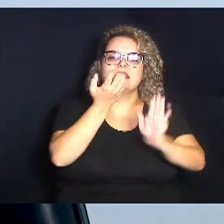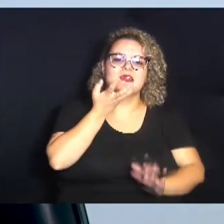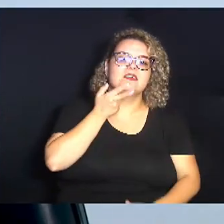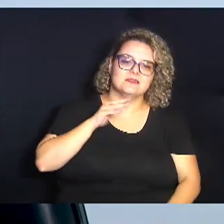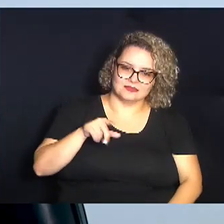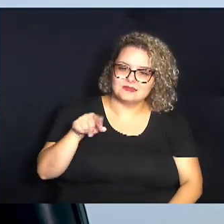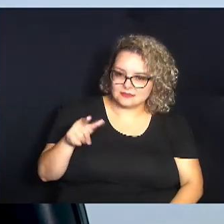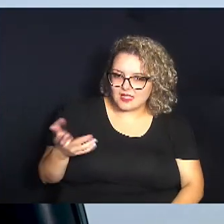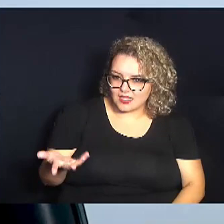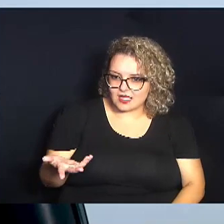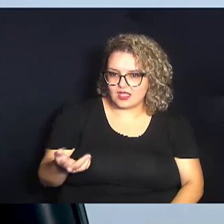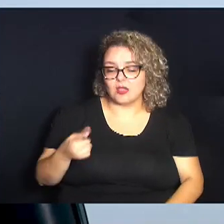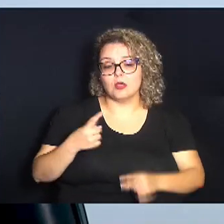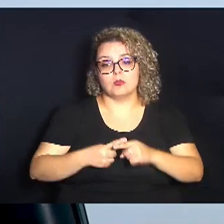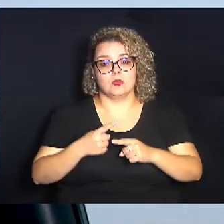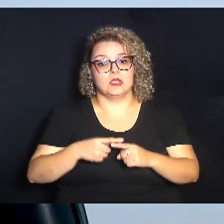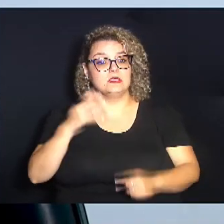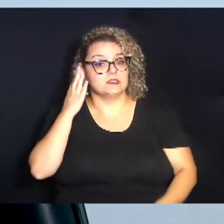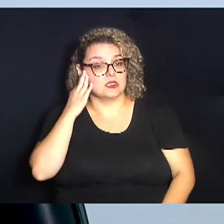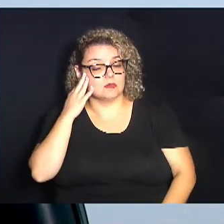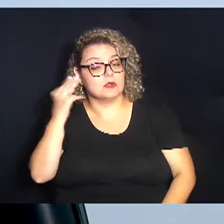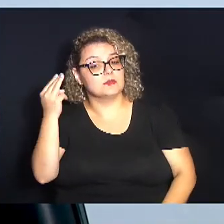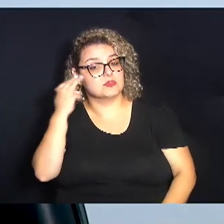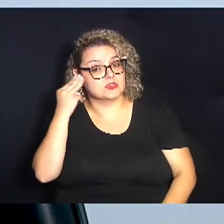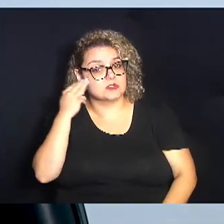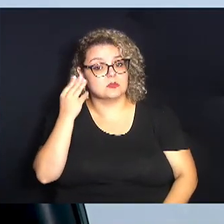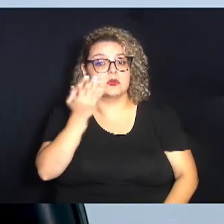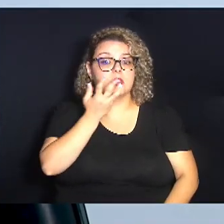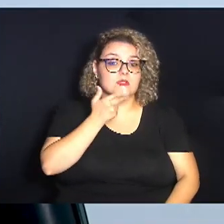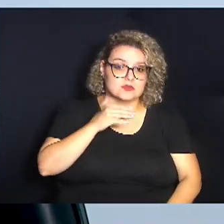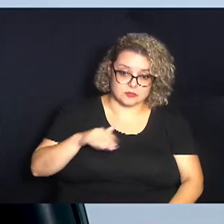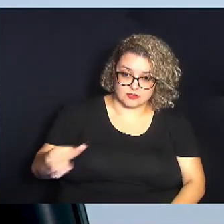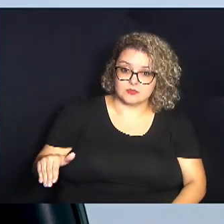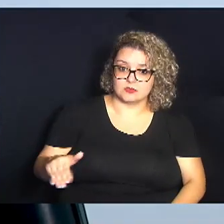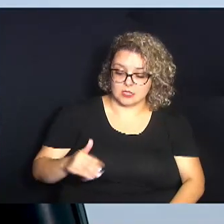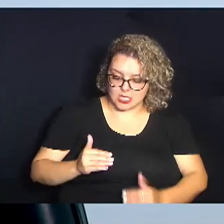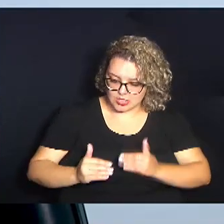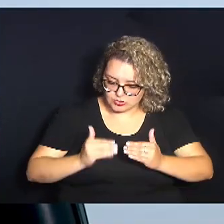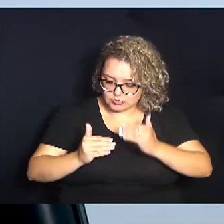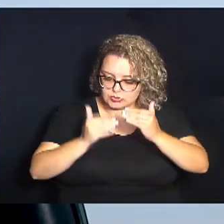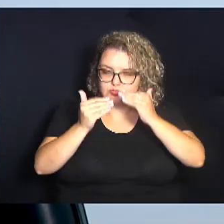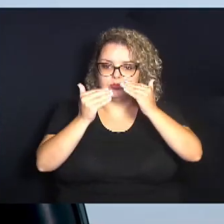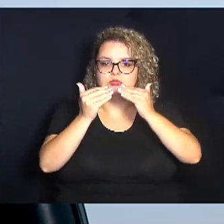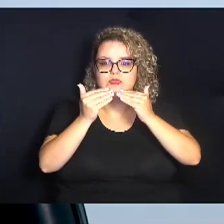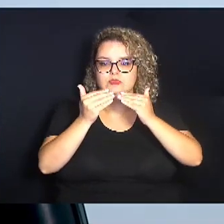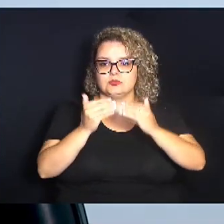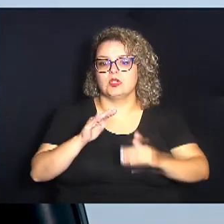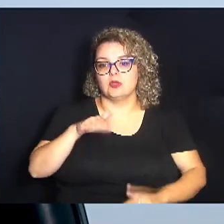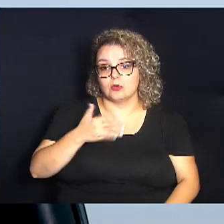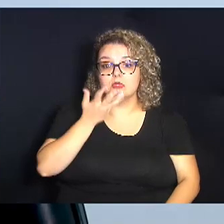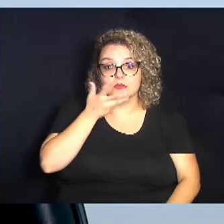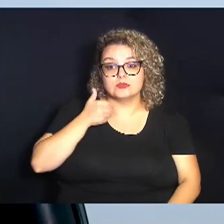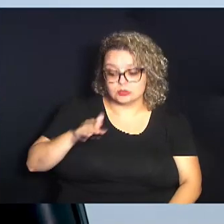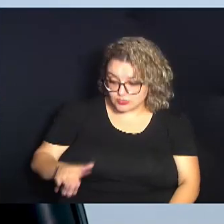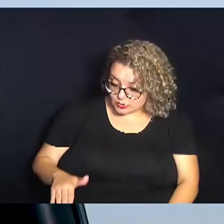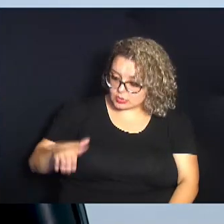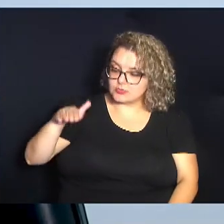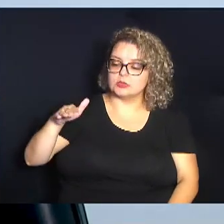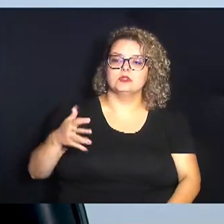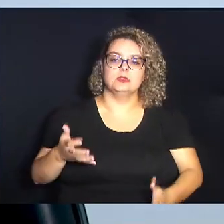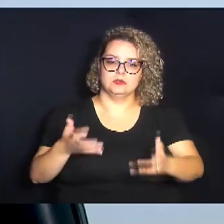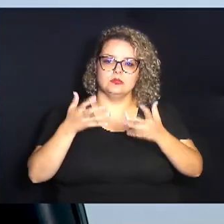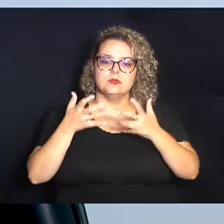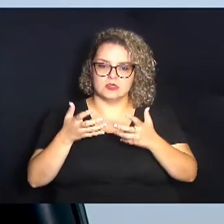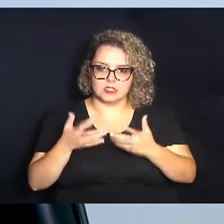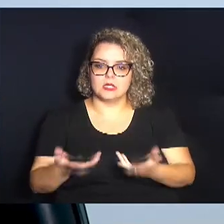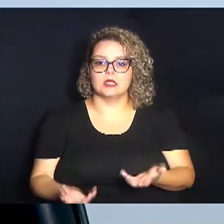né? A gente sabe que as memórias, né, das crianças, elas são construídas desde a sua infância, né? Então a gente pretende